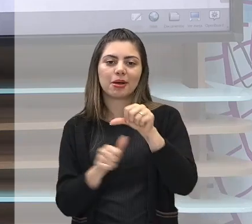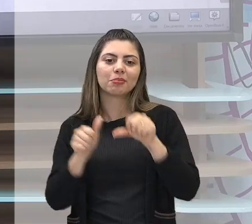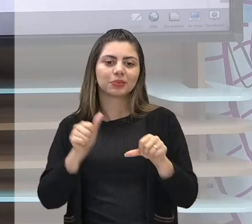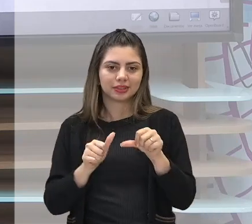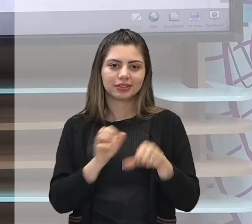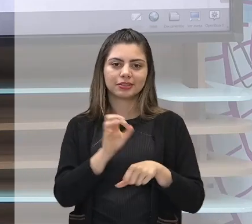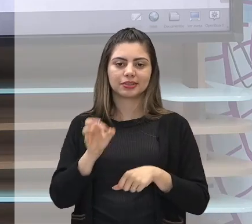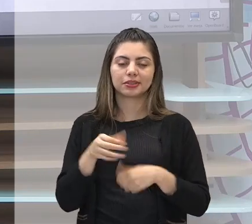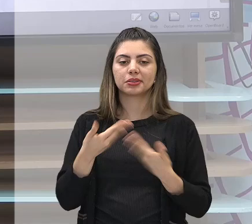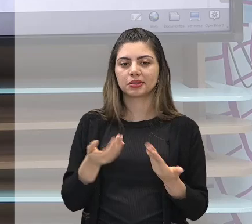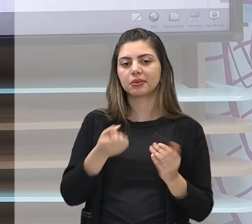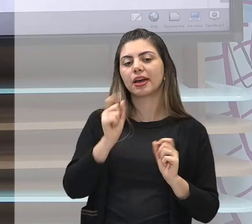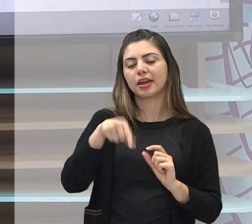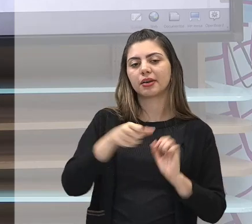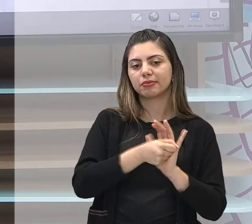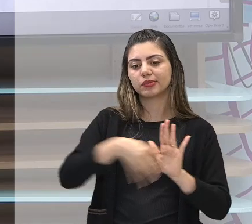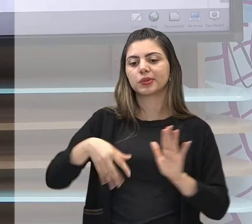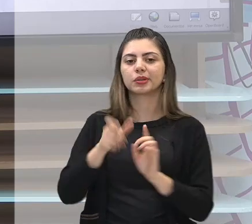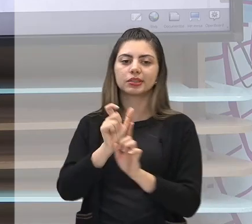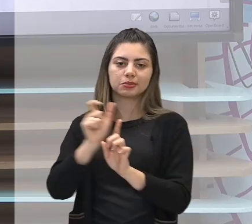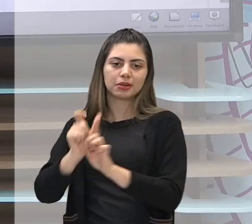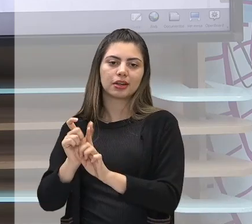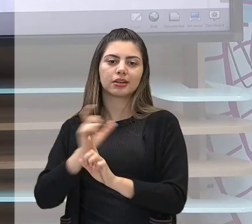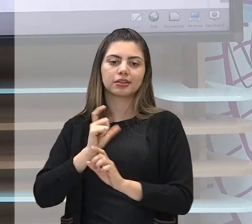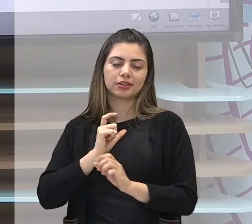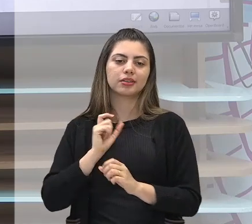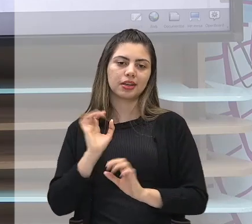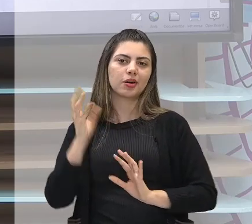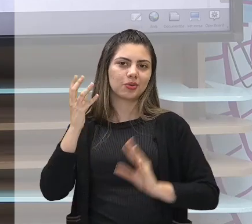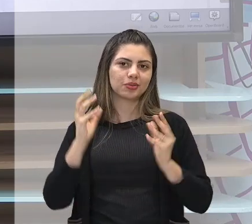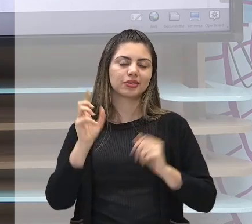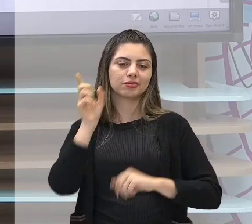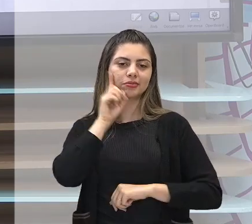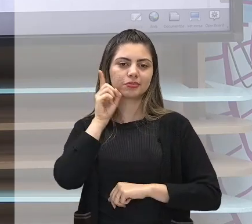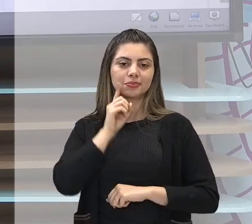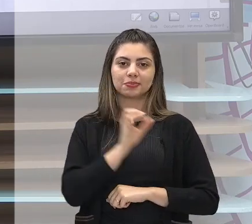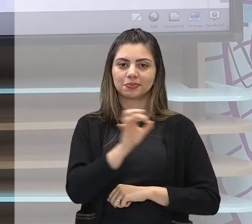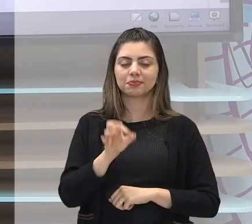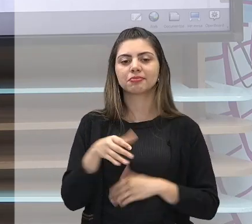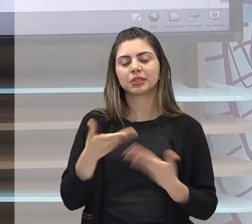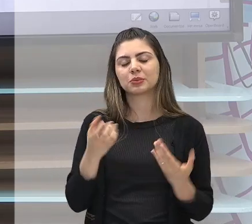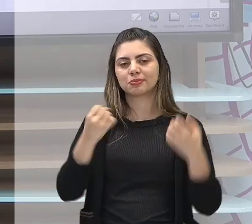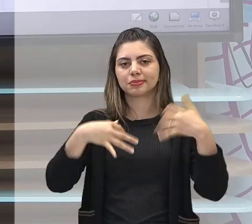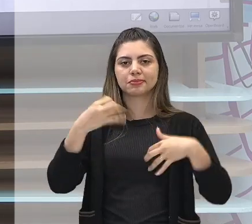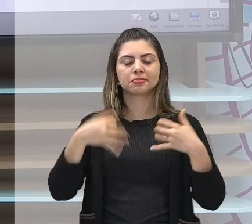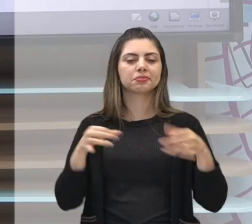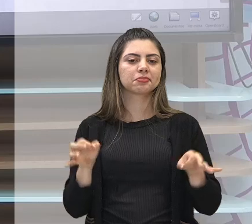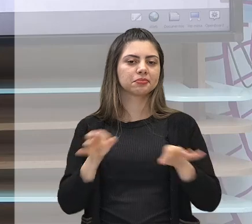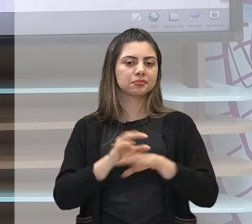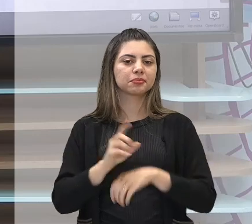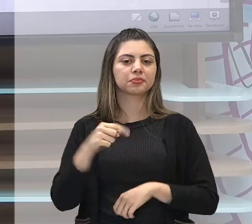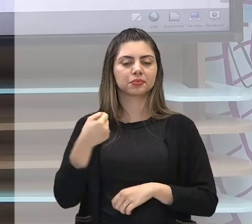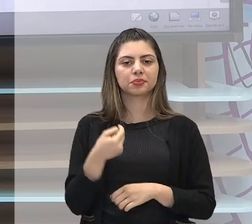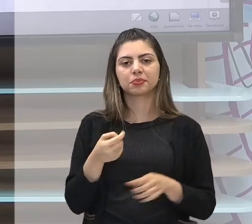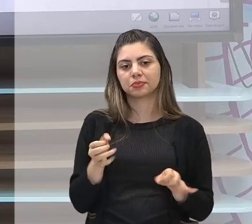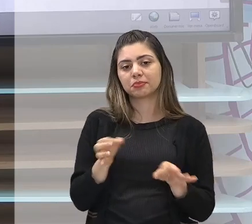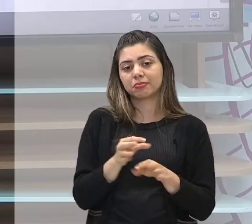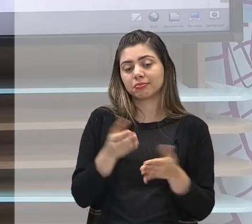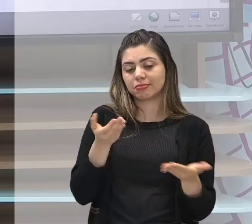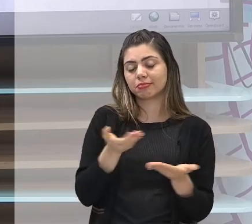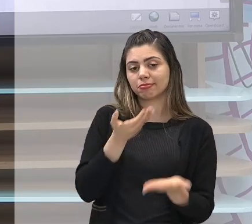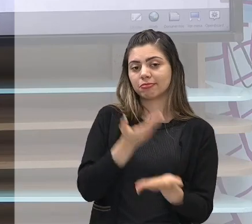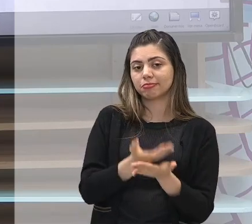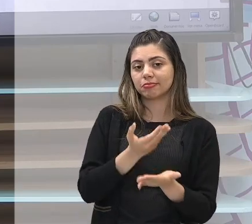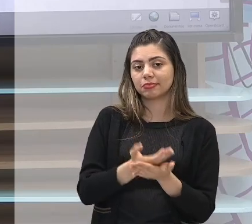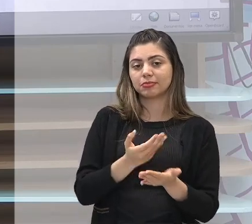palavras lidam principalmente com esses tipos de situações, perfeito? Como não há mais nada a ser explicado, a gente vai encerrando a